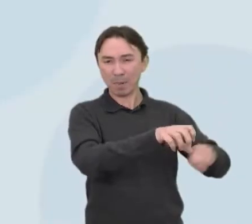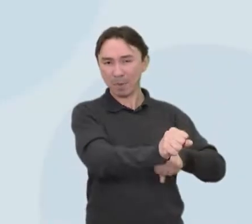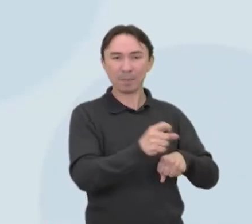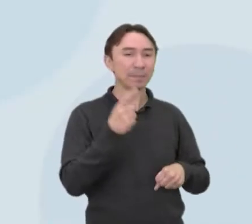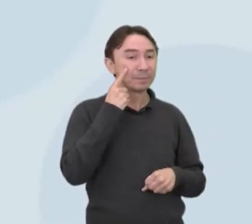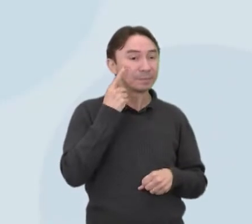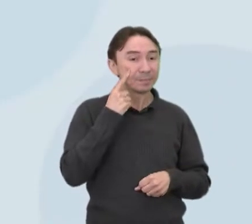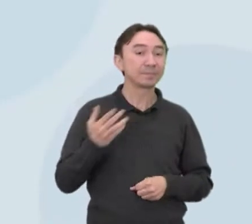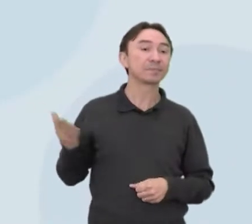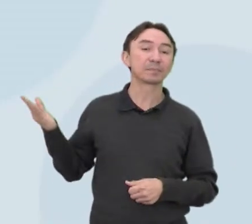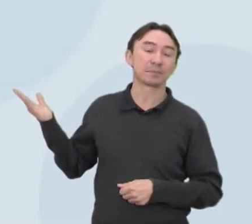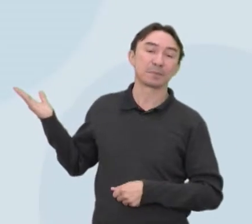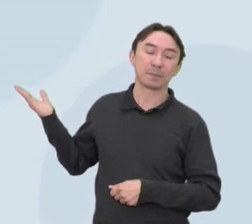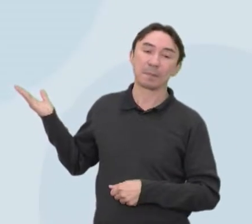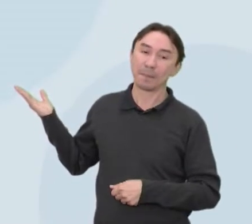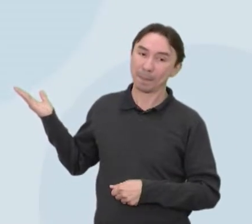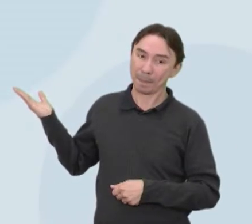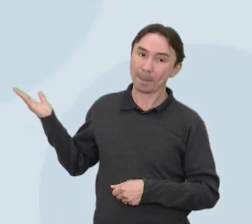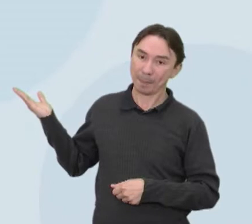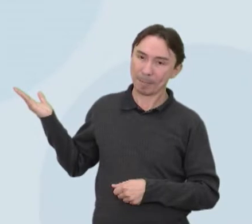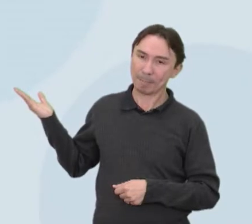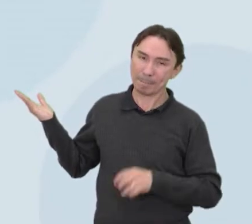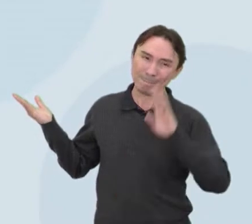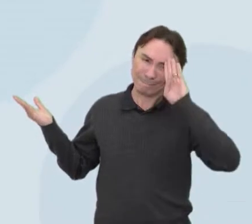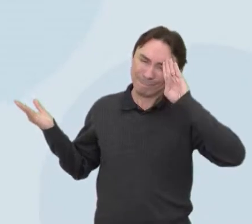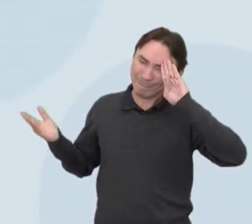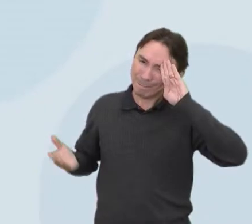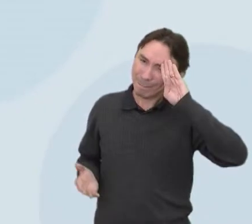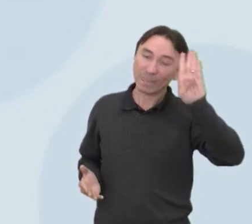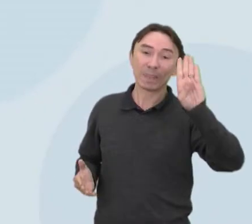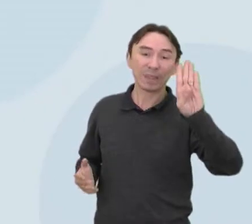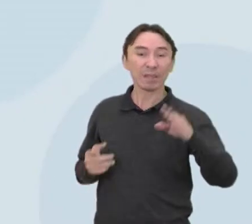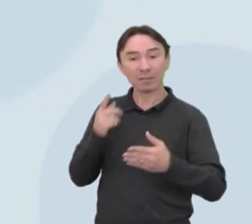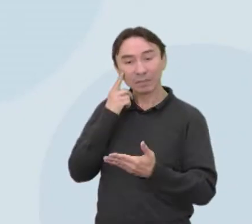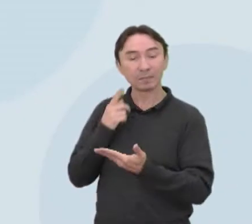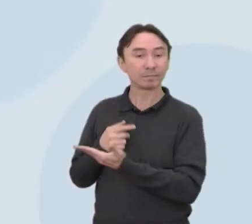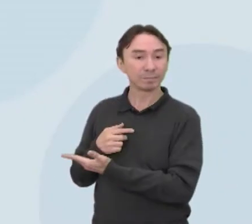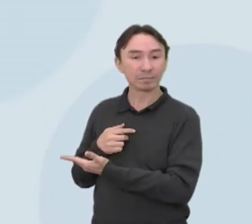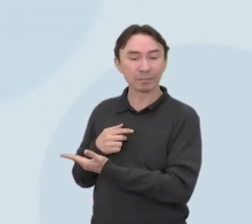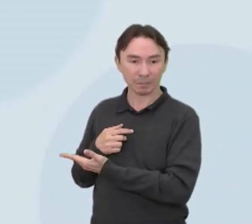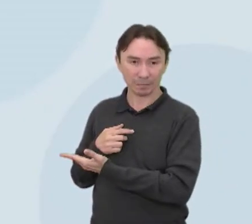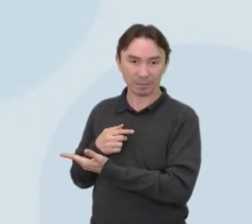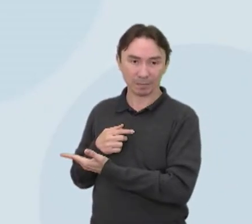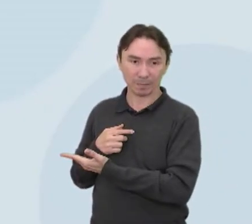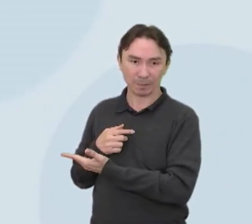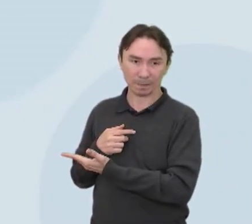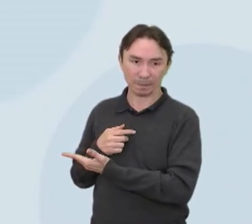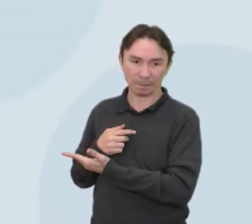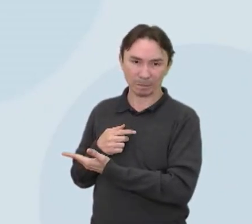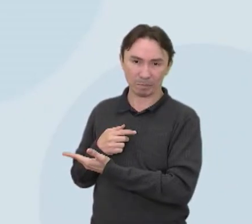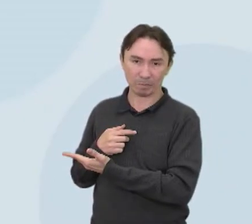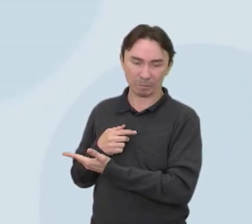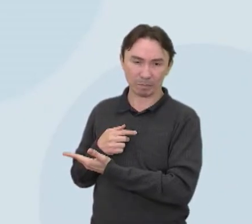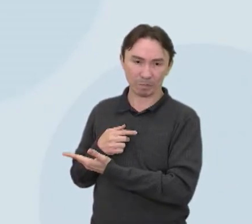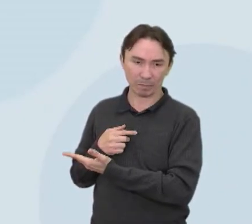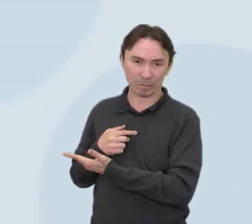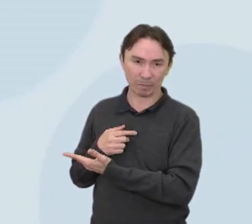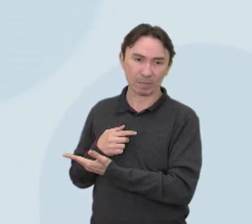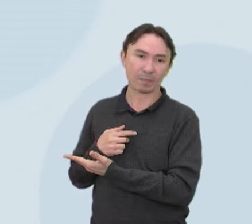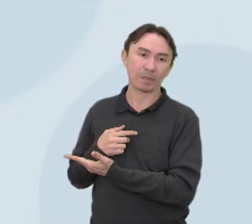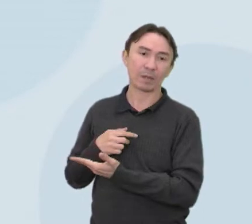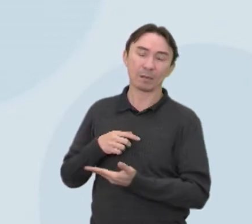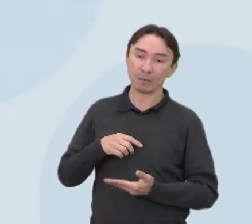vocês. Os principais países aí que participaram dos grandes descobrimentos. Então, nessa tela a gente